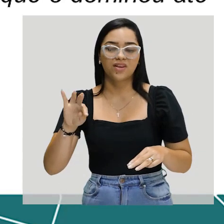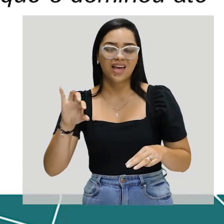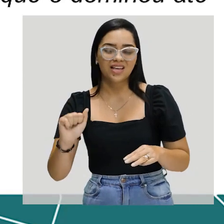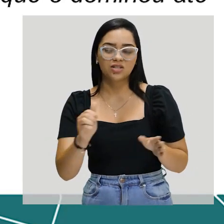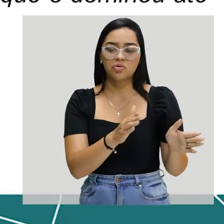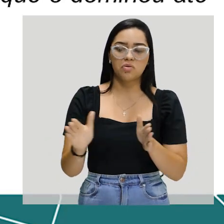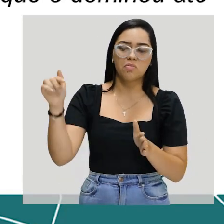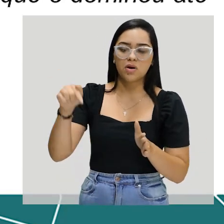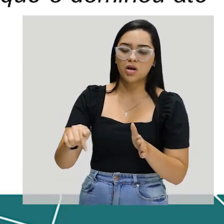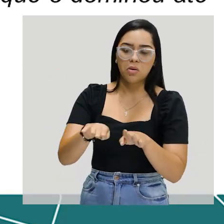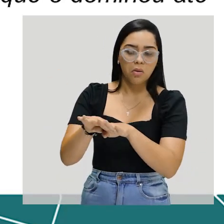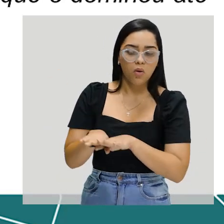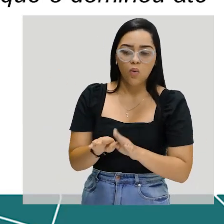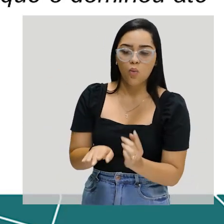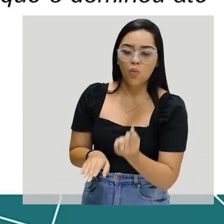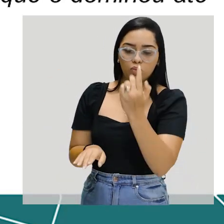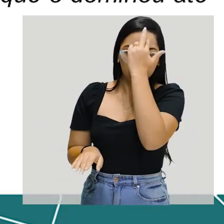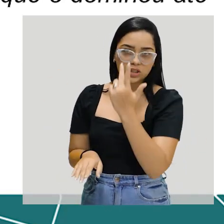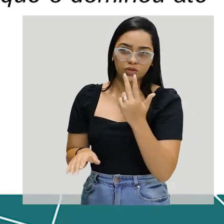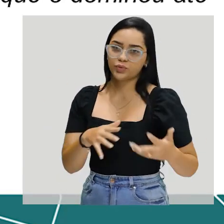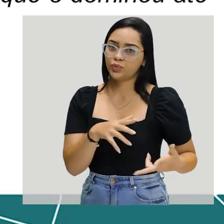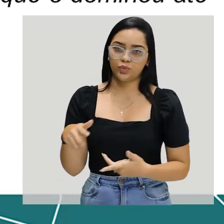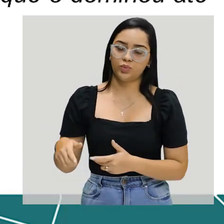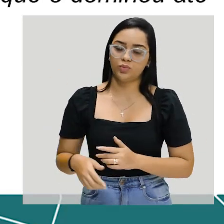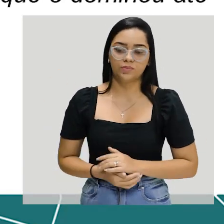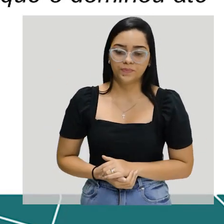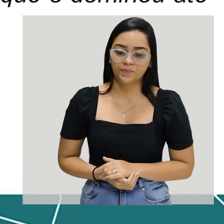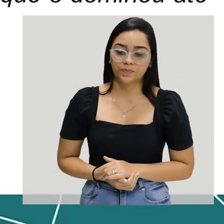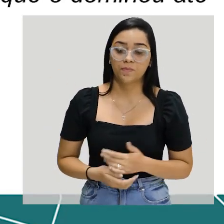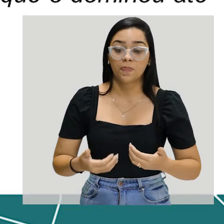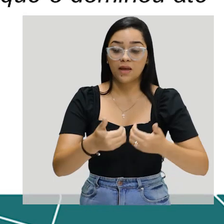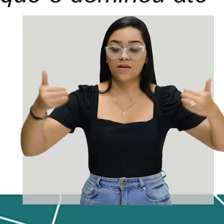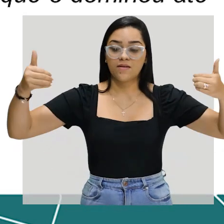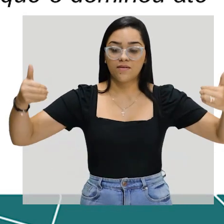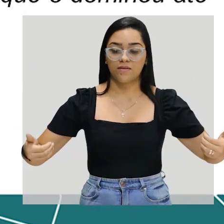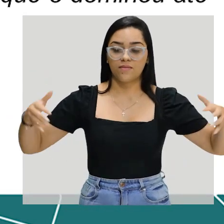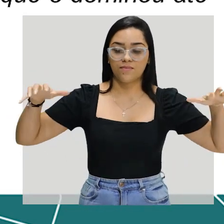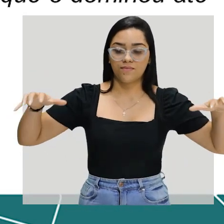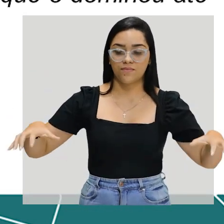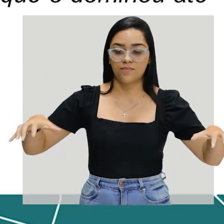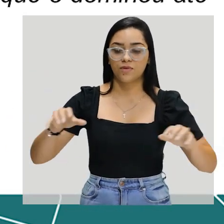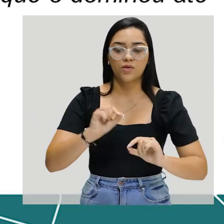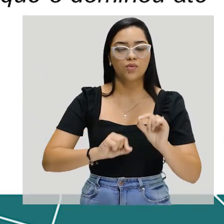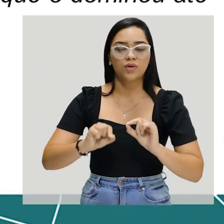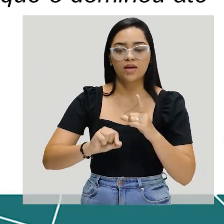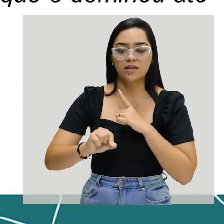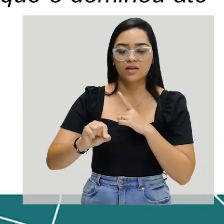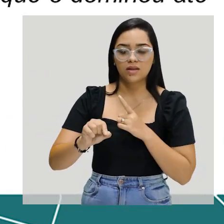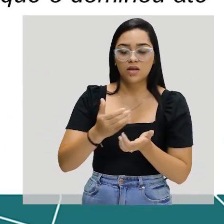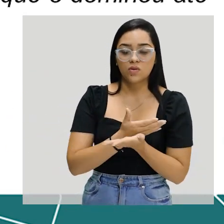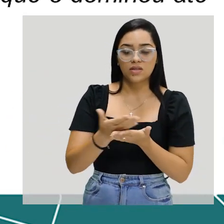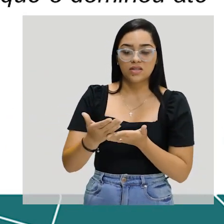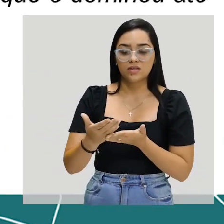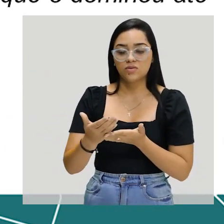foram um período homogêneo único na história do mundo dividem-se em duas metades tendo como